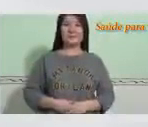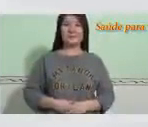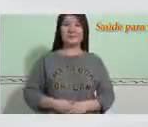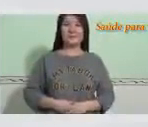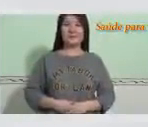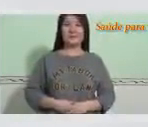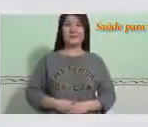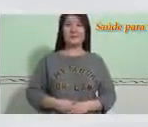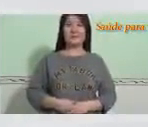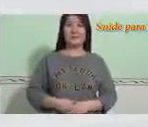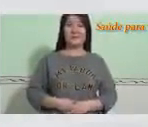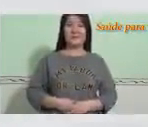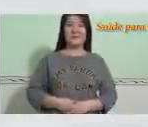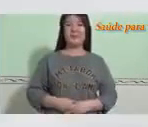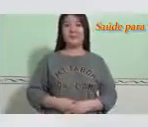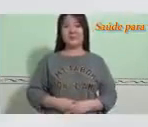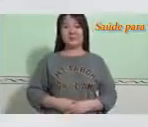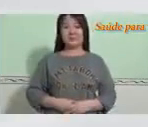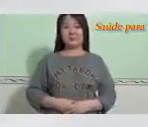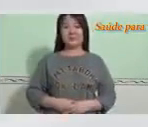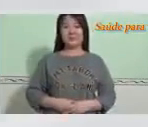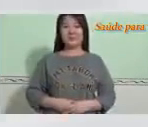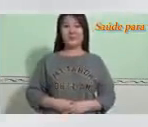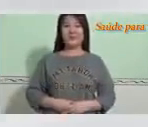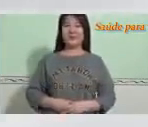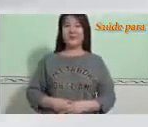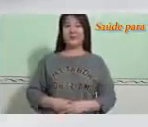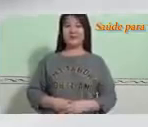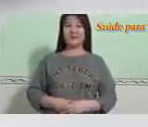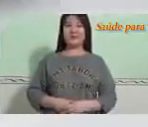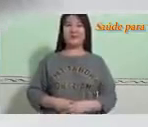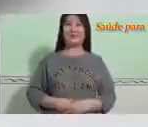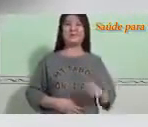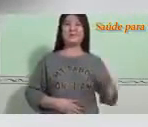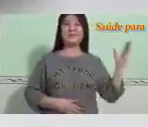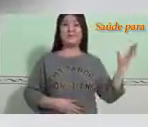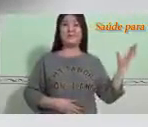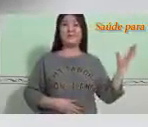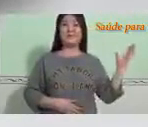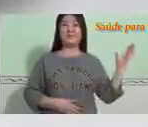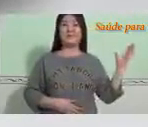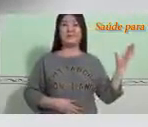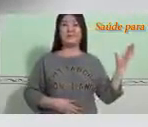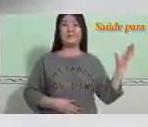ibuprofeno, vírgula, preferência aumenta receitados pelo clínico geral.